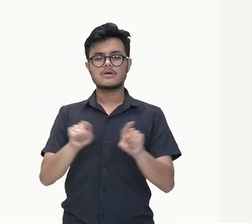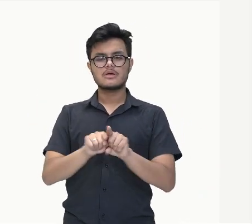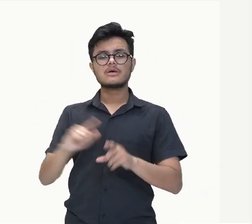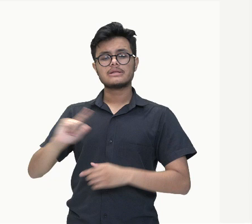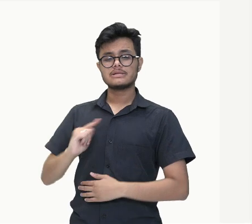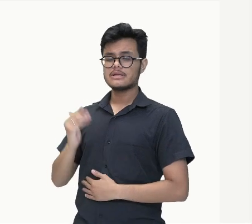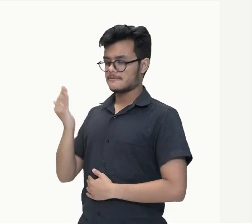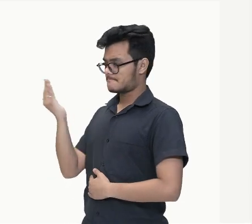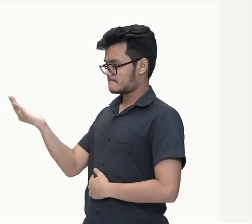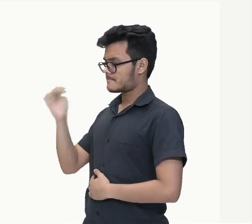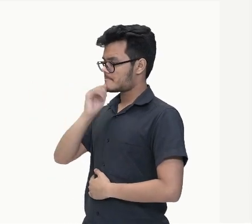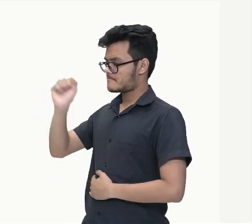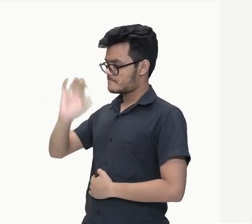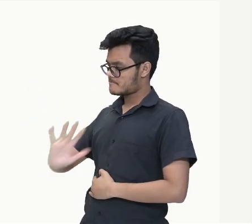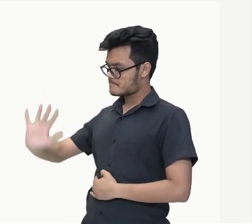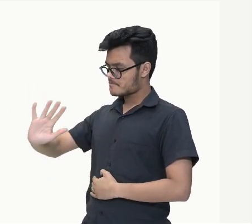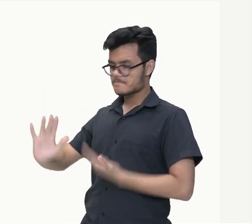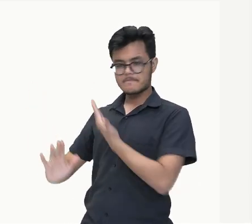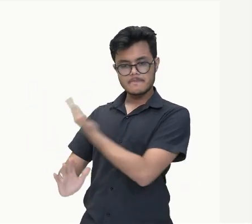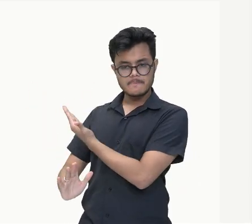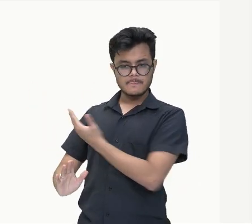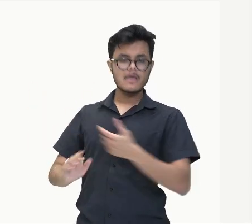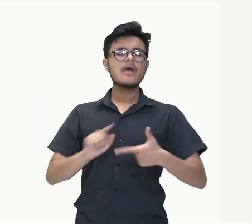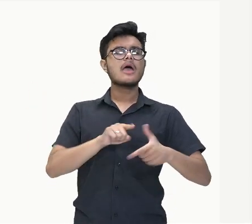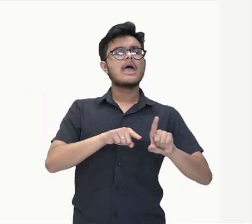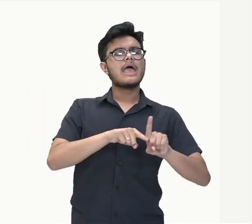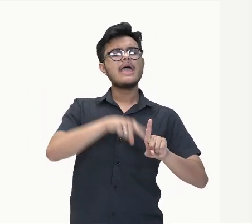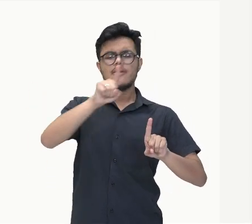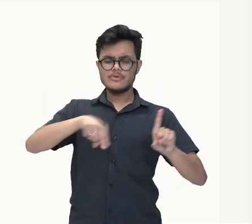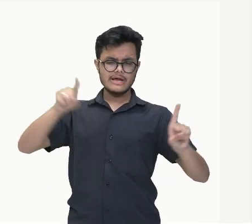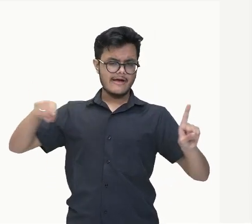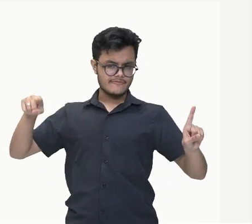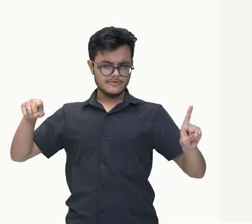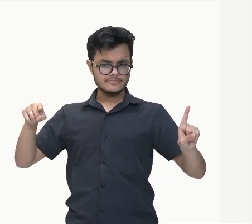gráfico, ok? Veja,